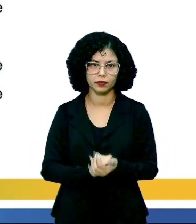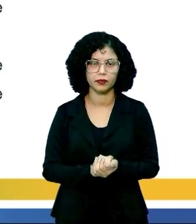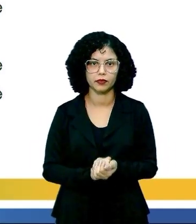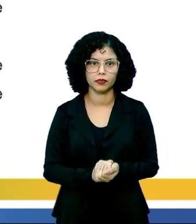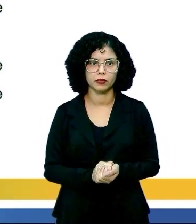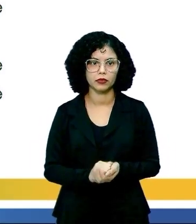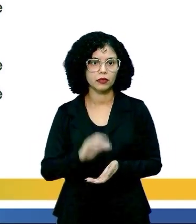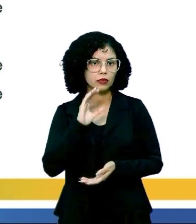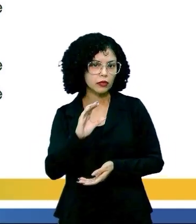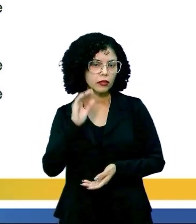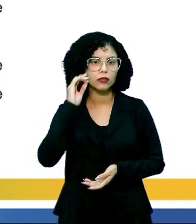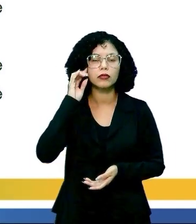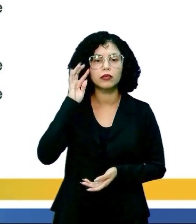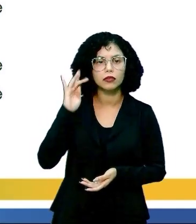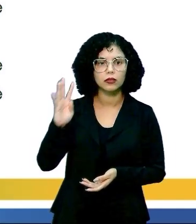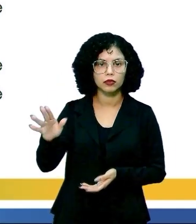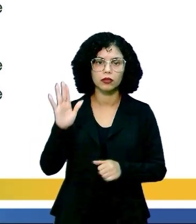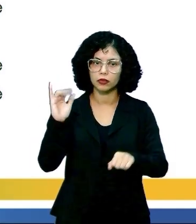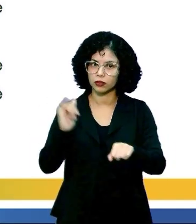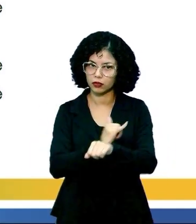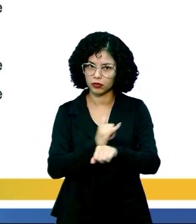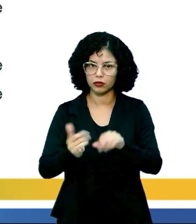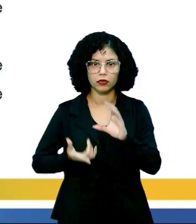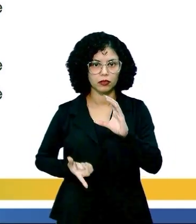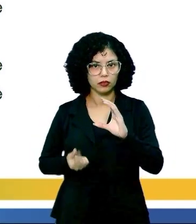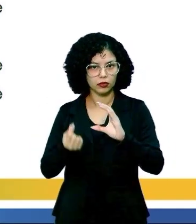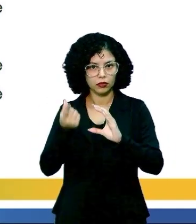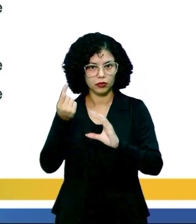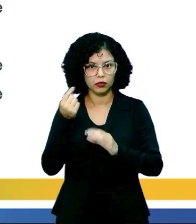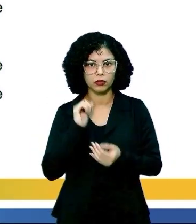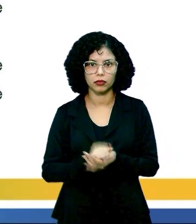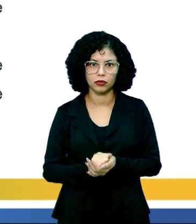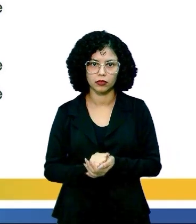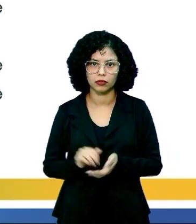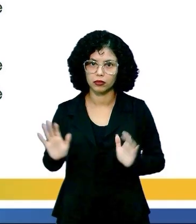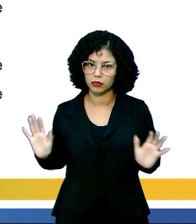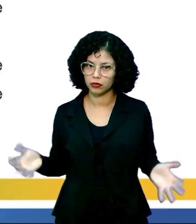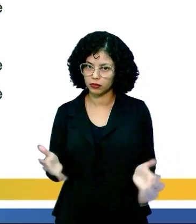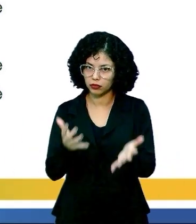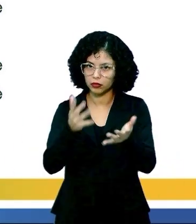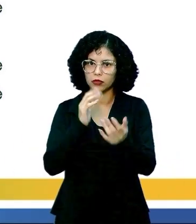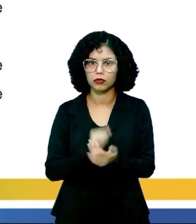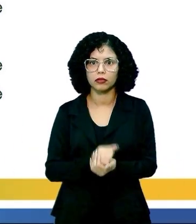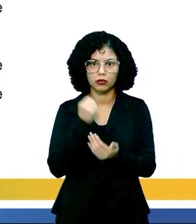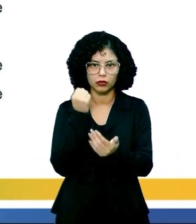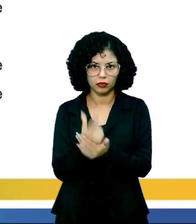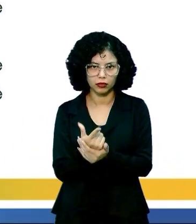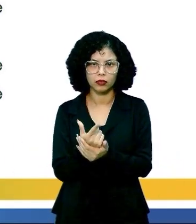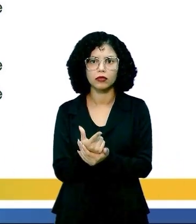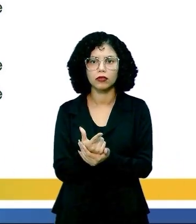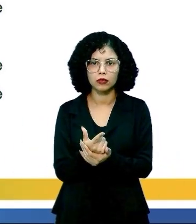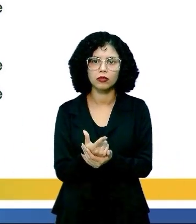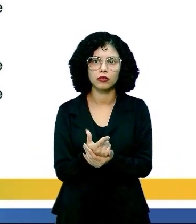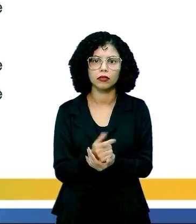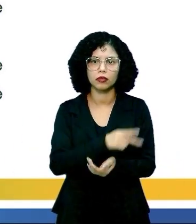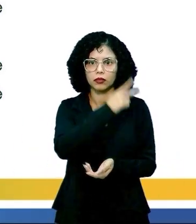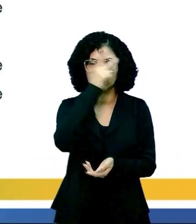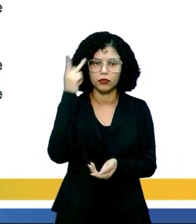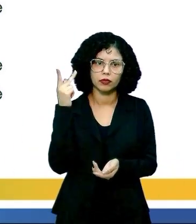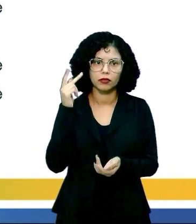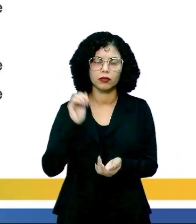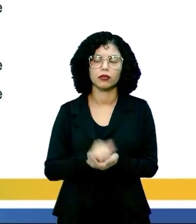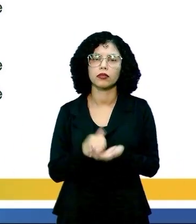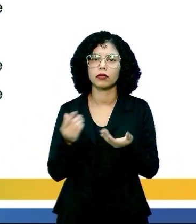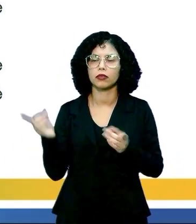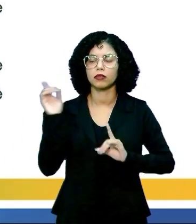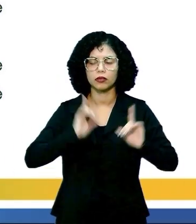deficiência. Letra C, reflete uma estratégia capitalista para indução do consumo de